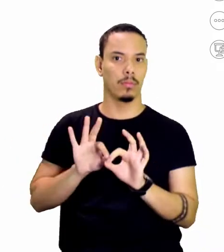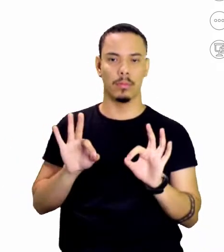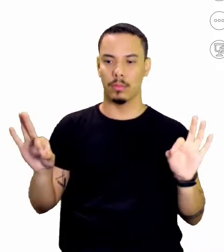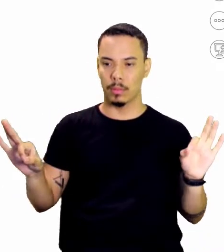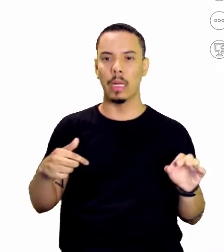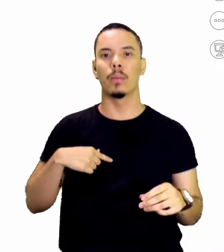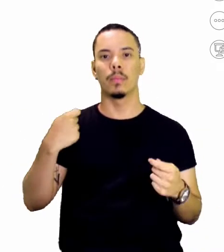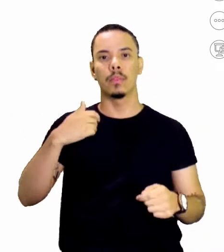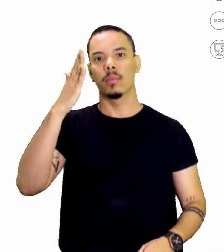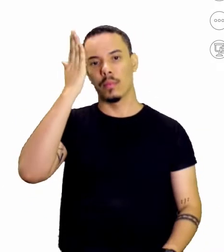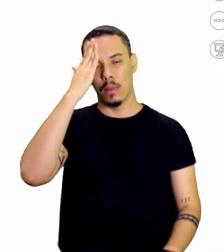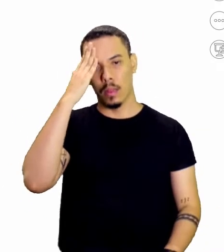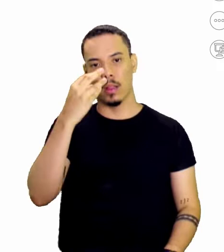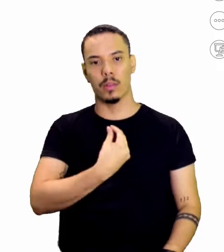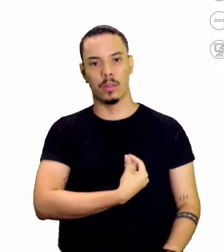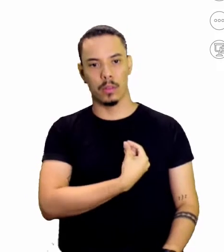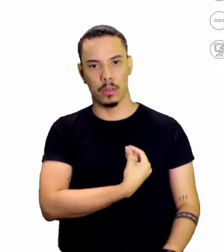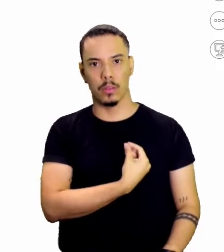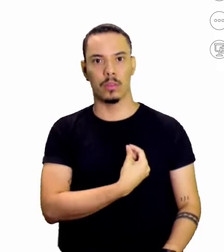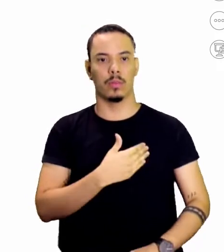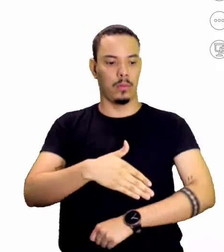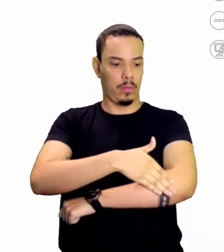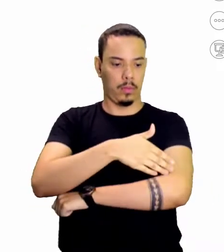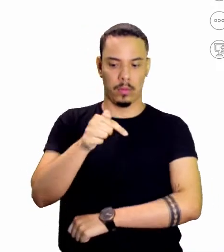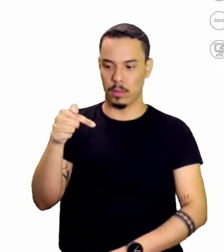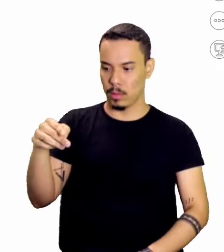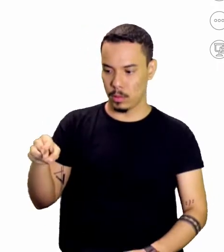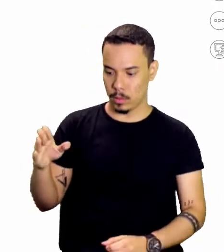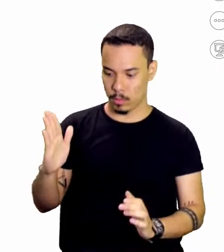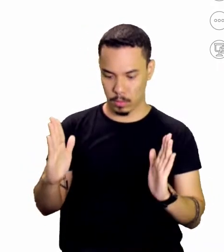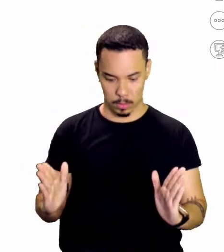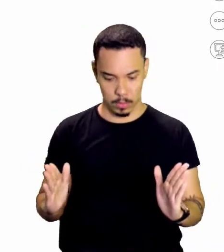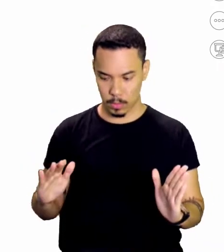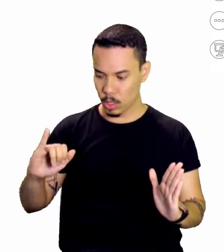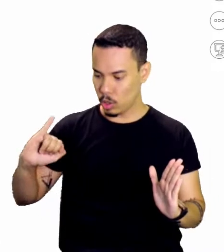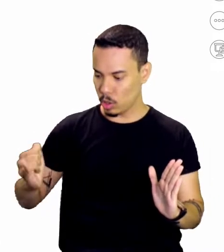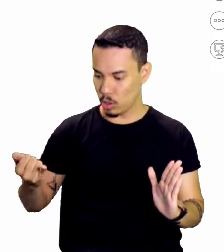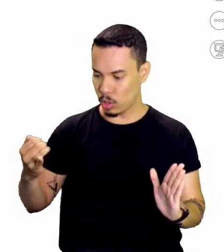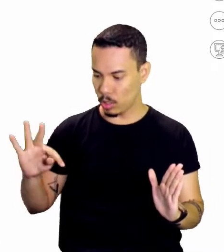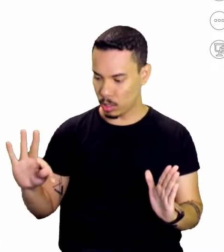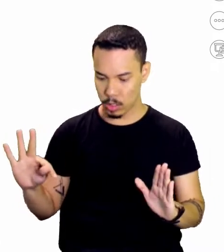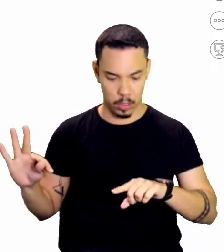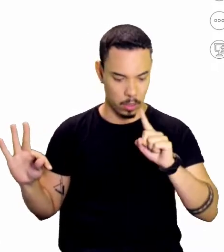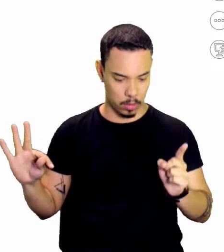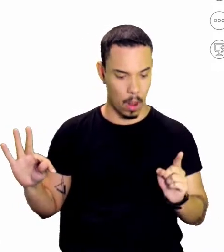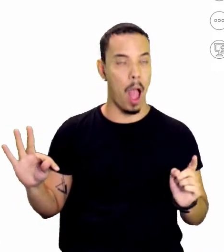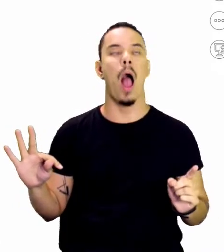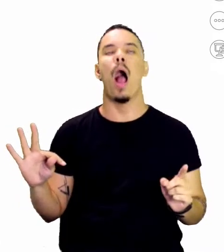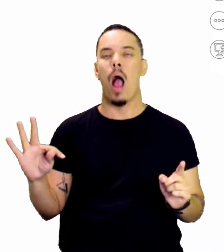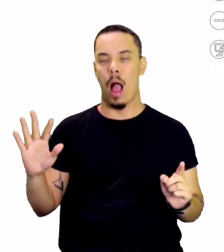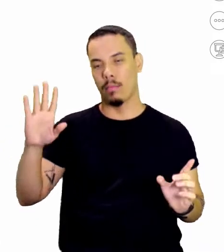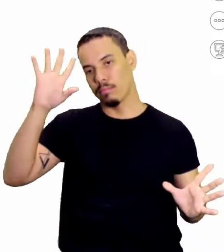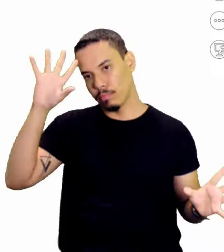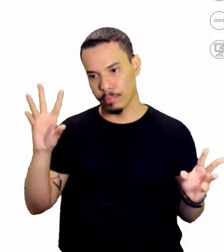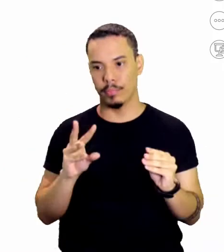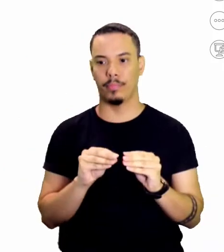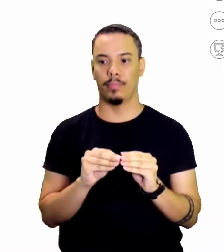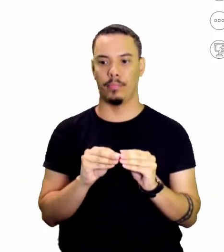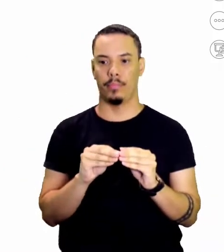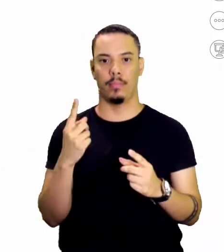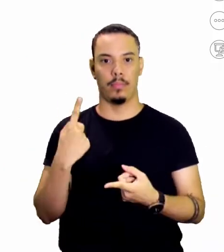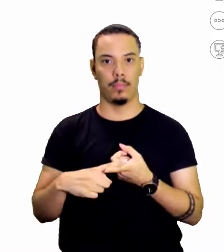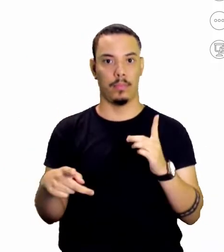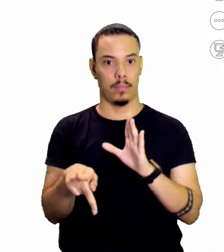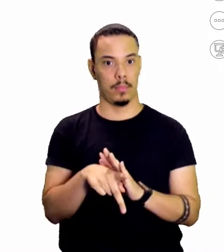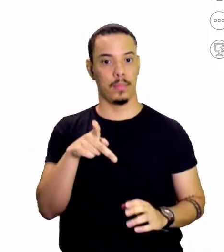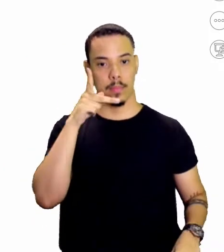dizer na Avenida Sete de Setembro por exemplo cruzamento com a Avenida Jorge Teixeira aí a pessoa tem uma ideia são duas muito conhecido aqui